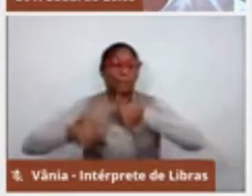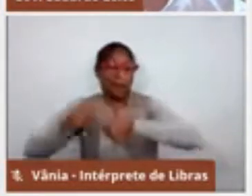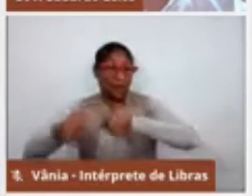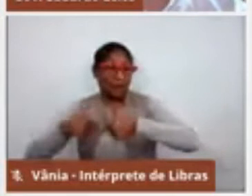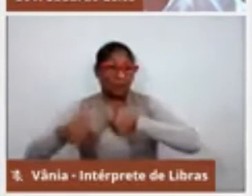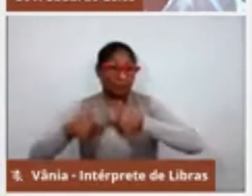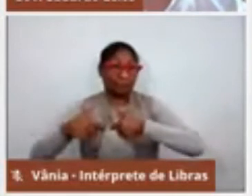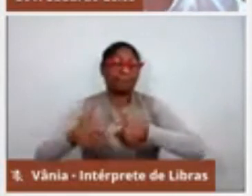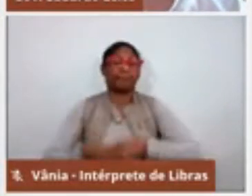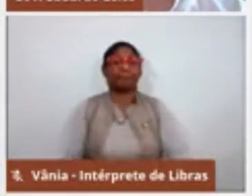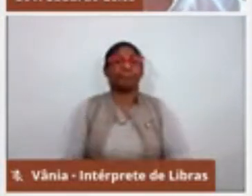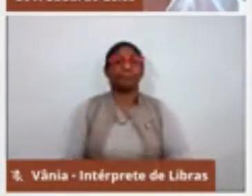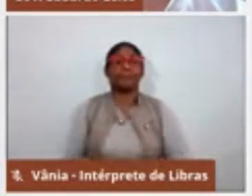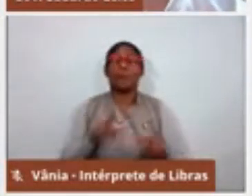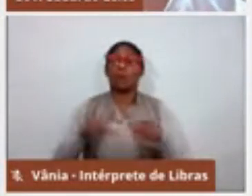nas